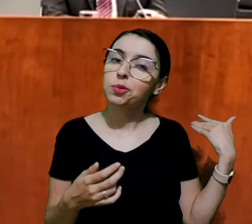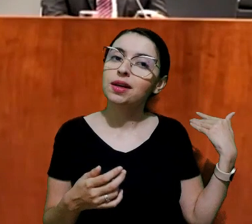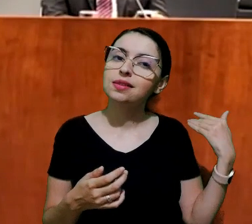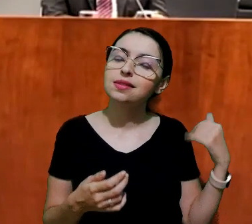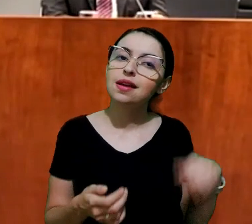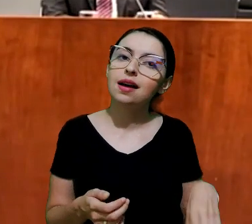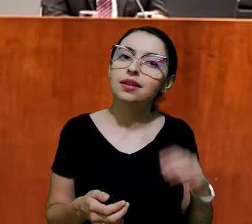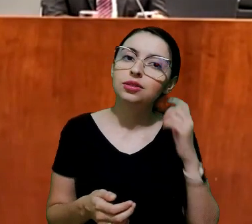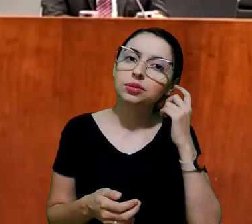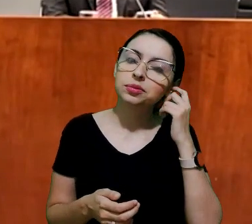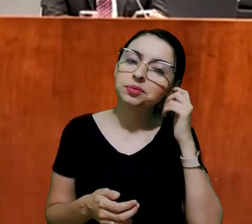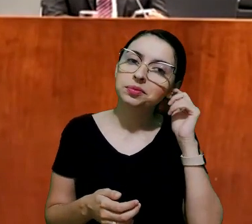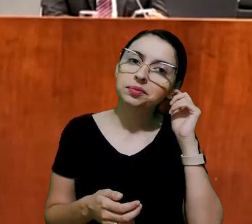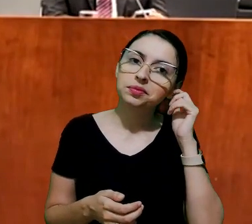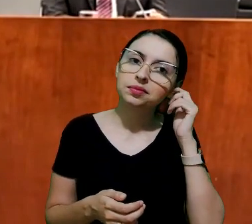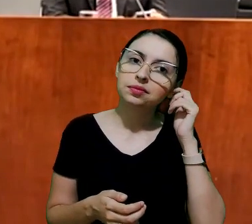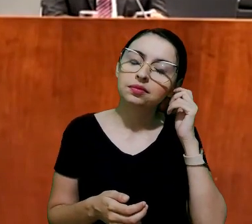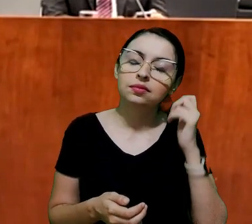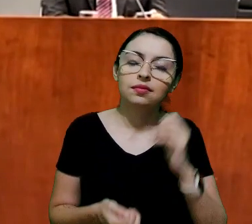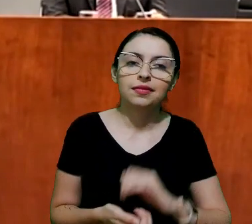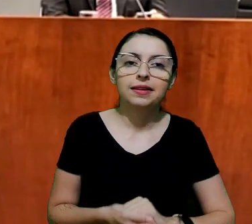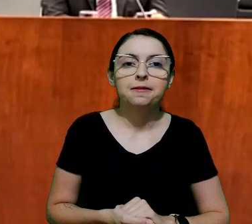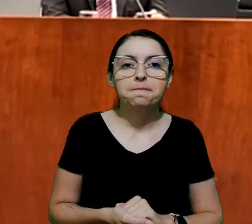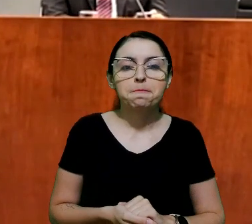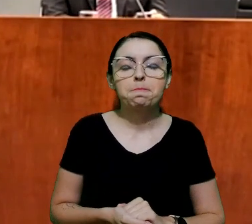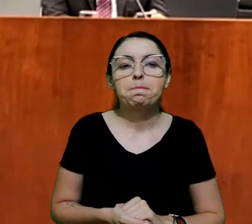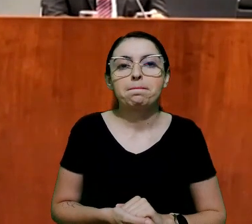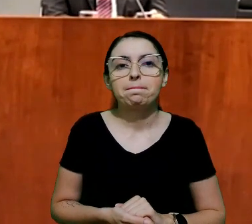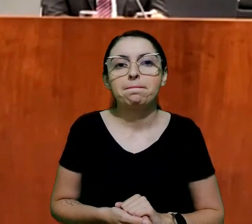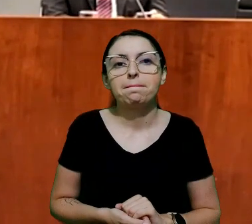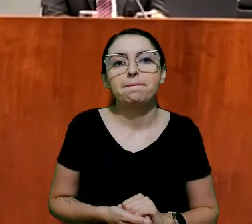sistema considerou